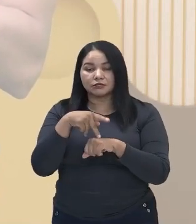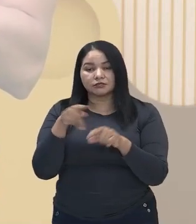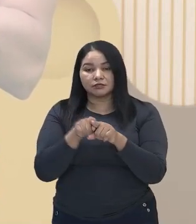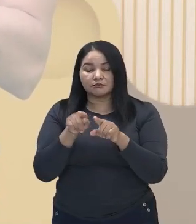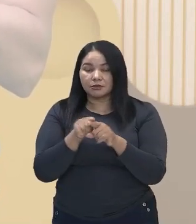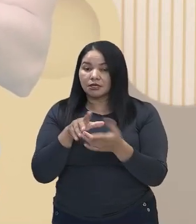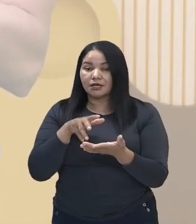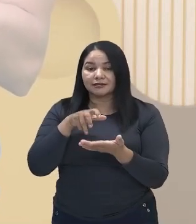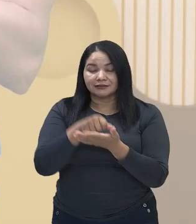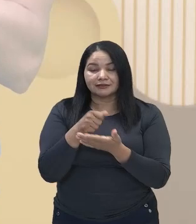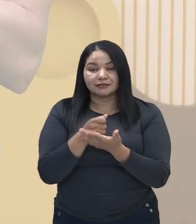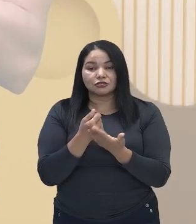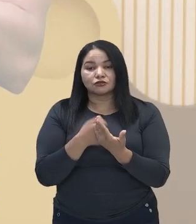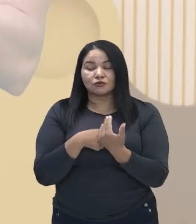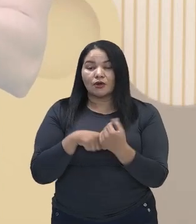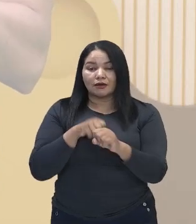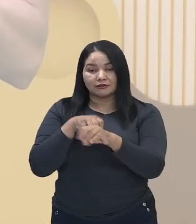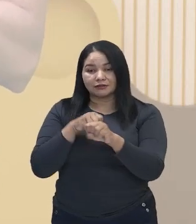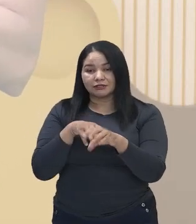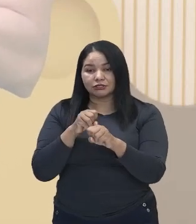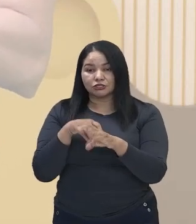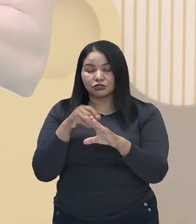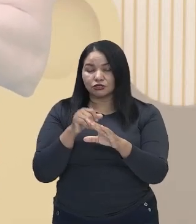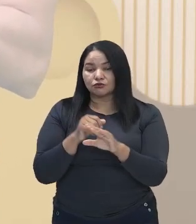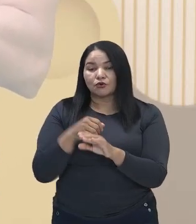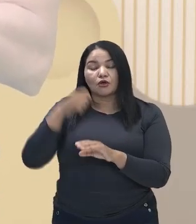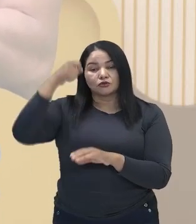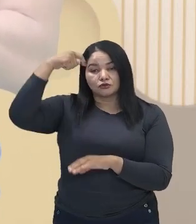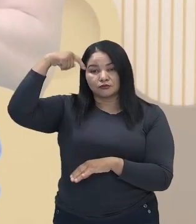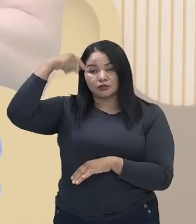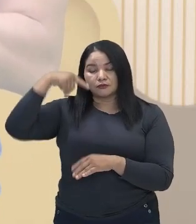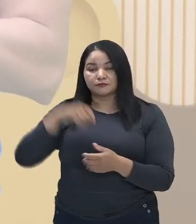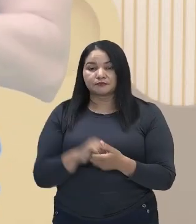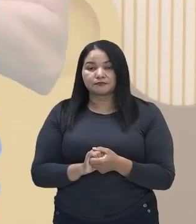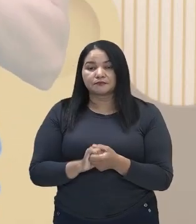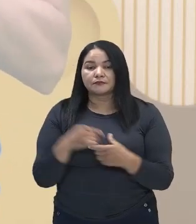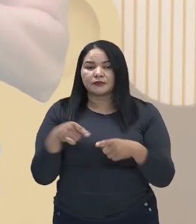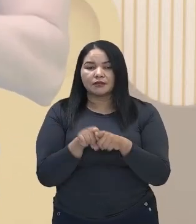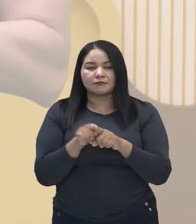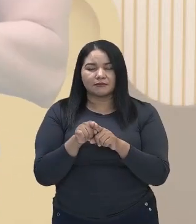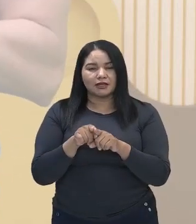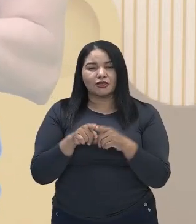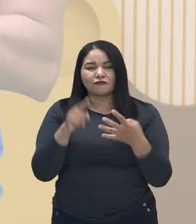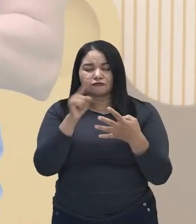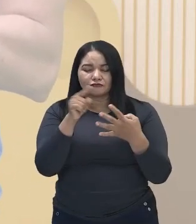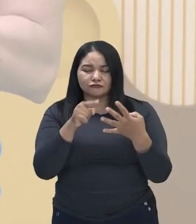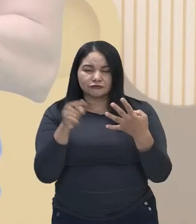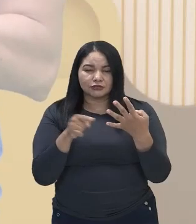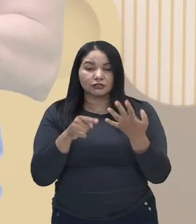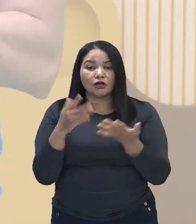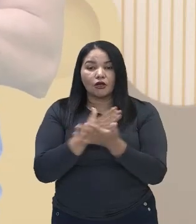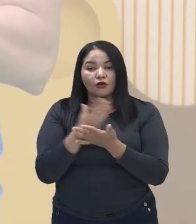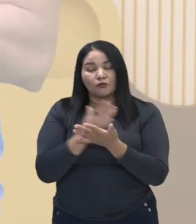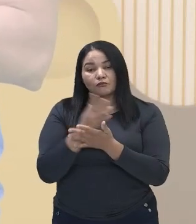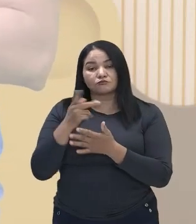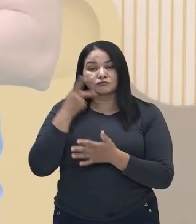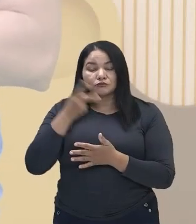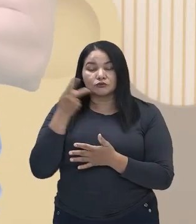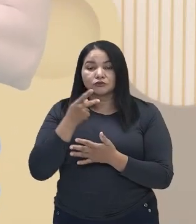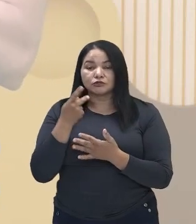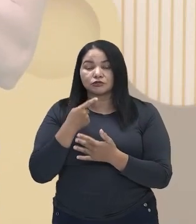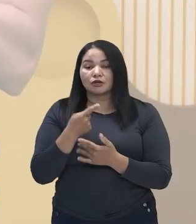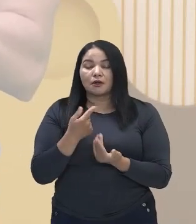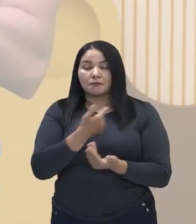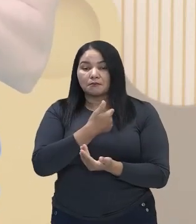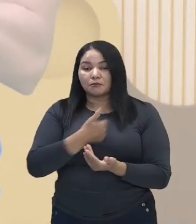à educação superior, certo? Bem, a gente viu aqui algumas das principais políticas públicas voltadas